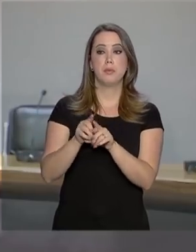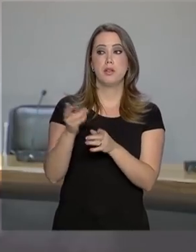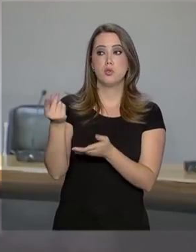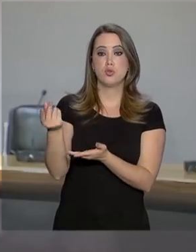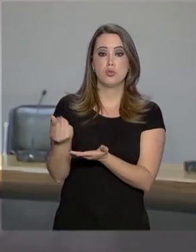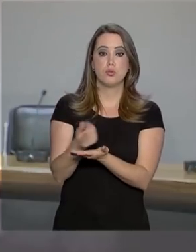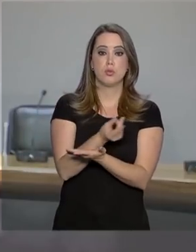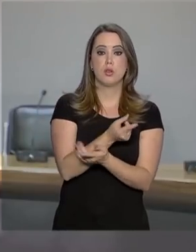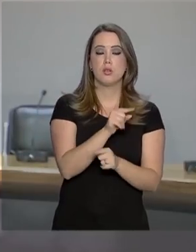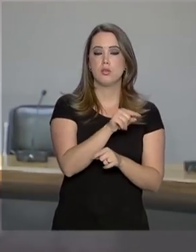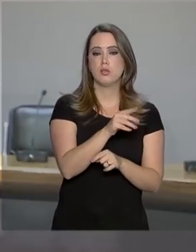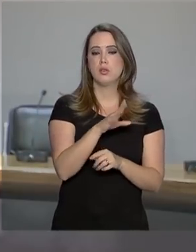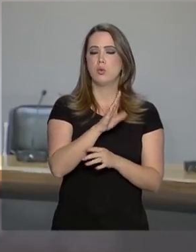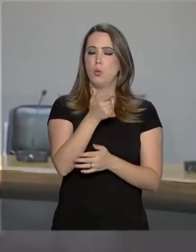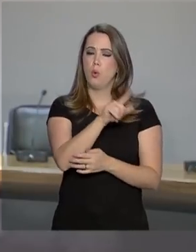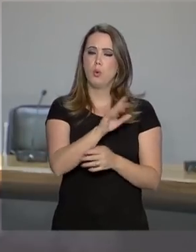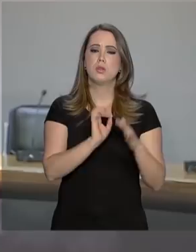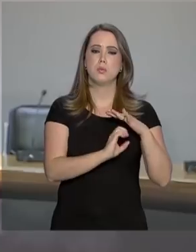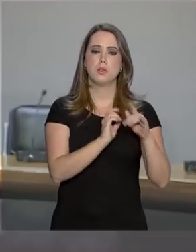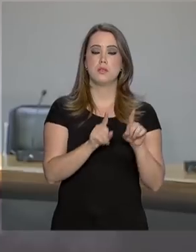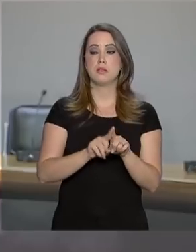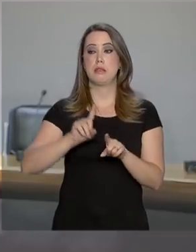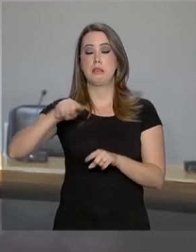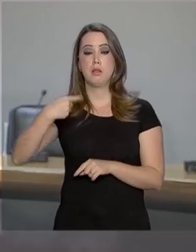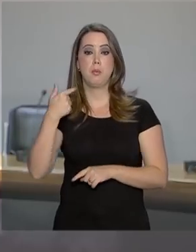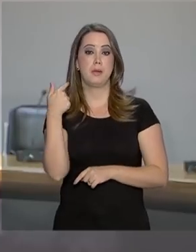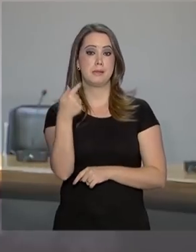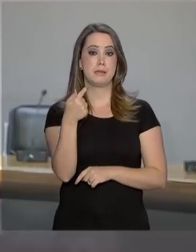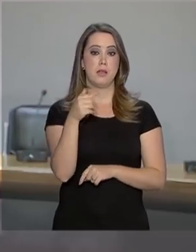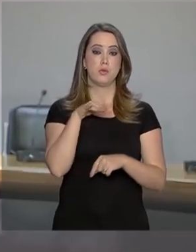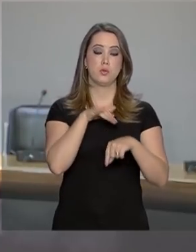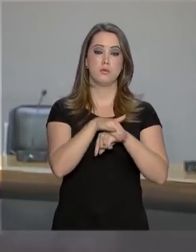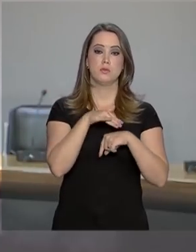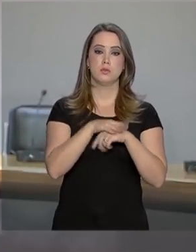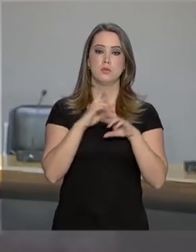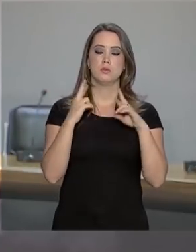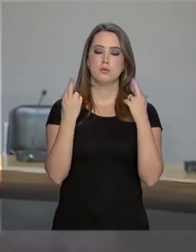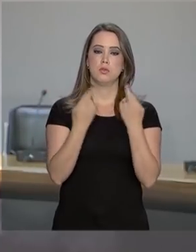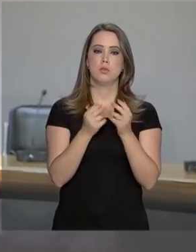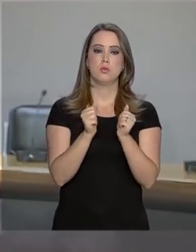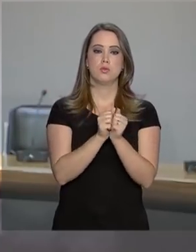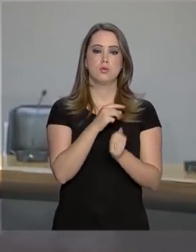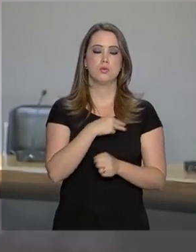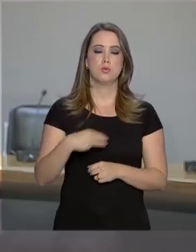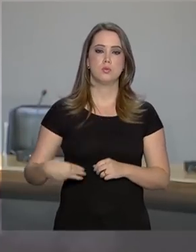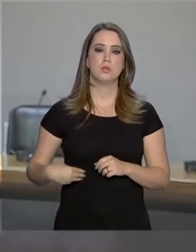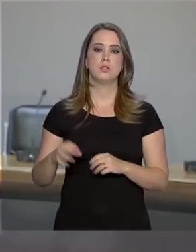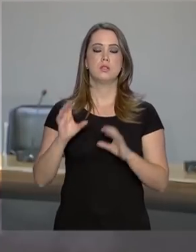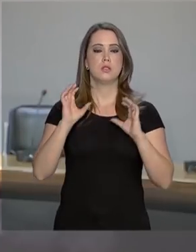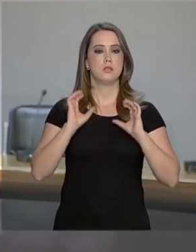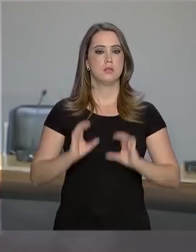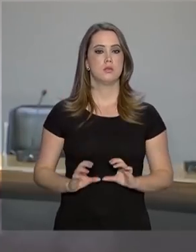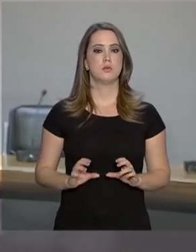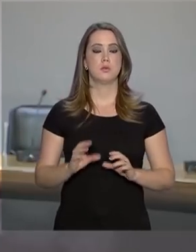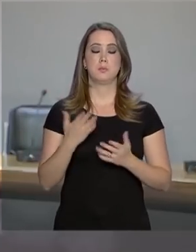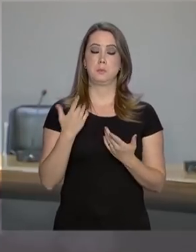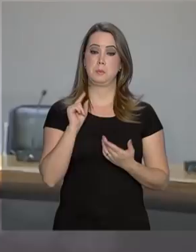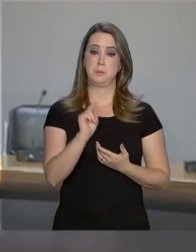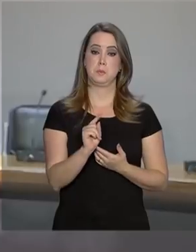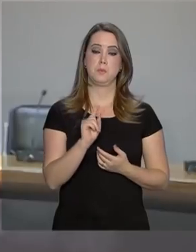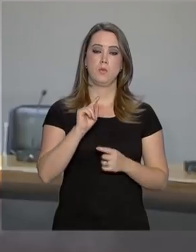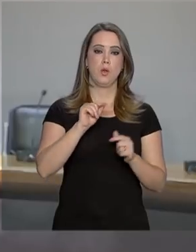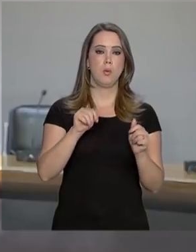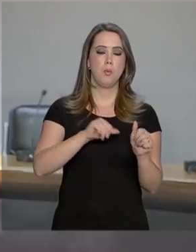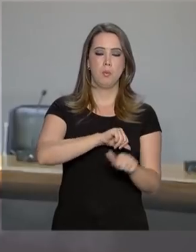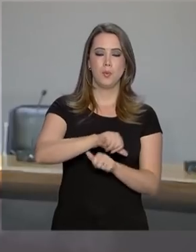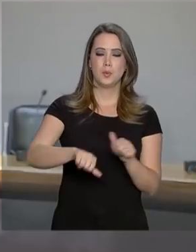tarde 7 da noite Está na agenda a previsão de uma reunião com o ministro da Cidadania Osmar Terra bom Mudando